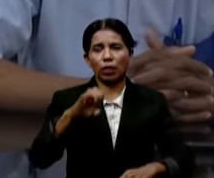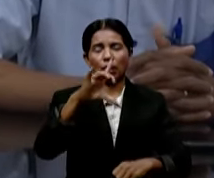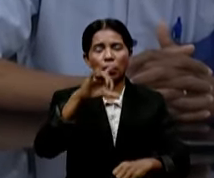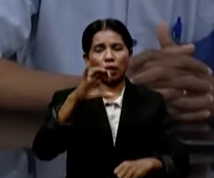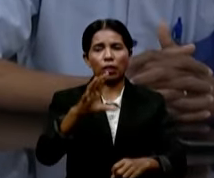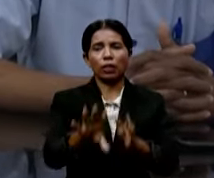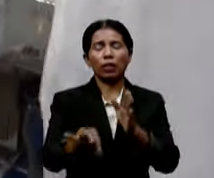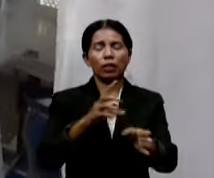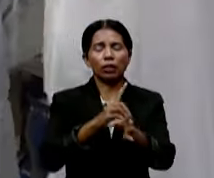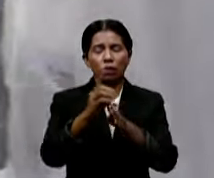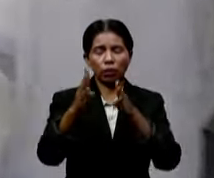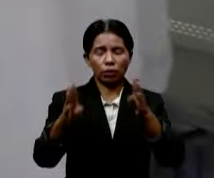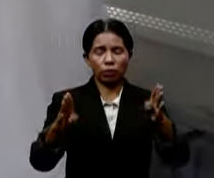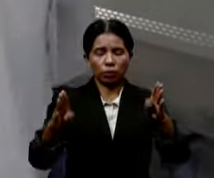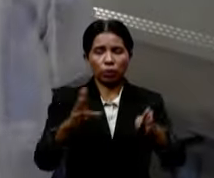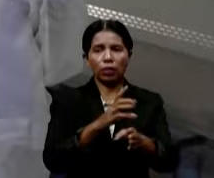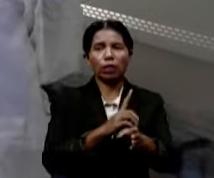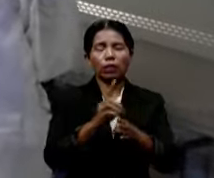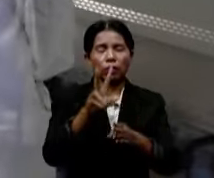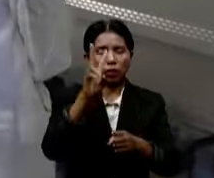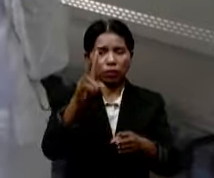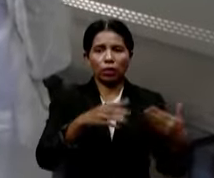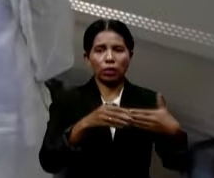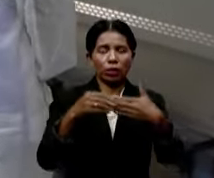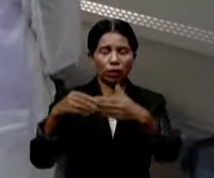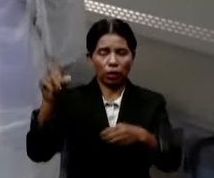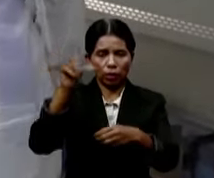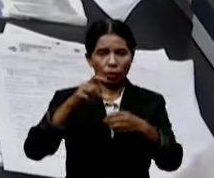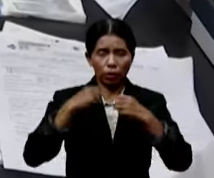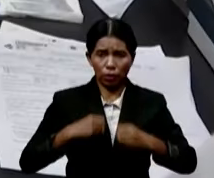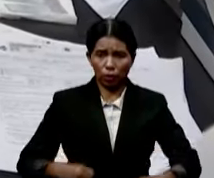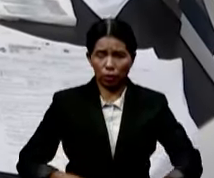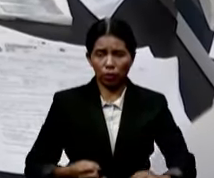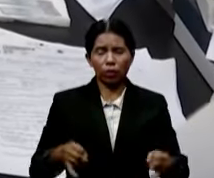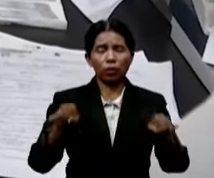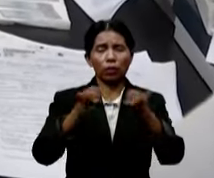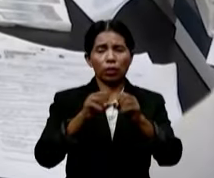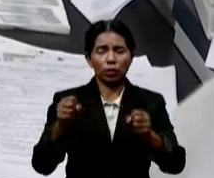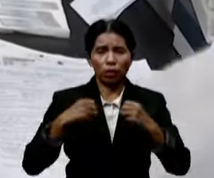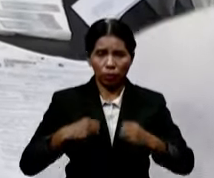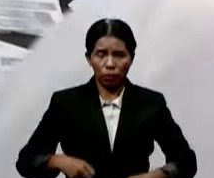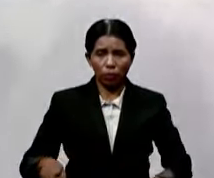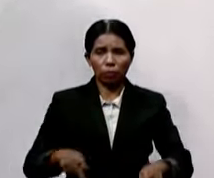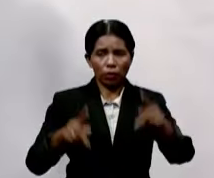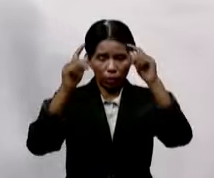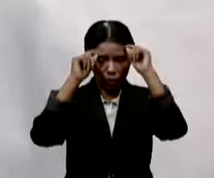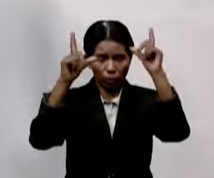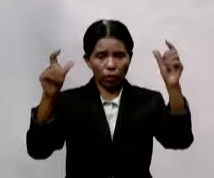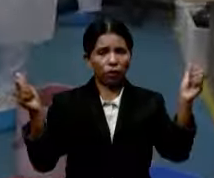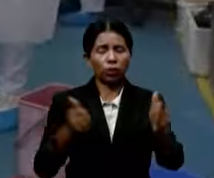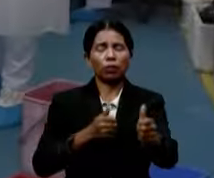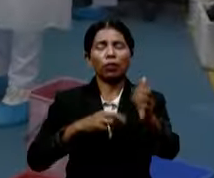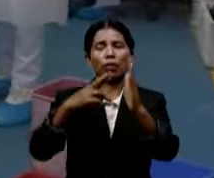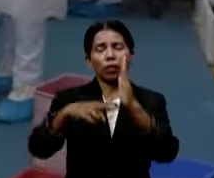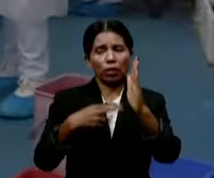nomeia diretor executivo no diretor na Enrua, a tu lidera Laboratório de Saúde Instituto Nacional de Saúde Pública Timor-Leste, nebe la baseia ba